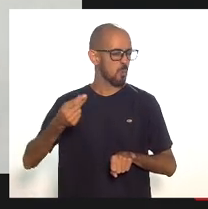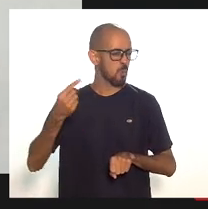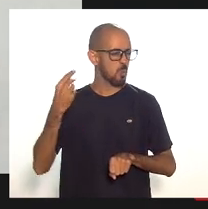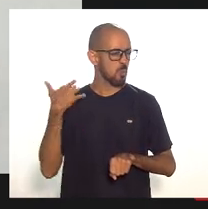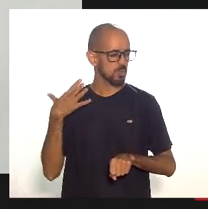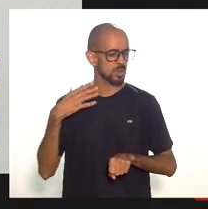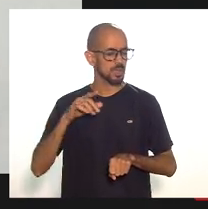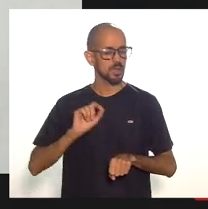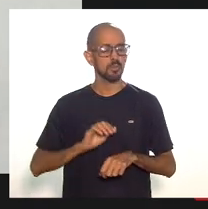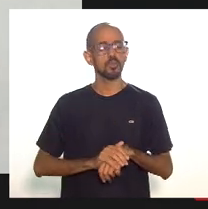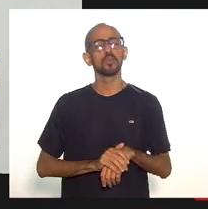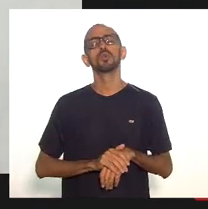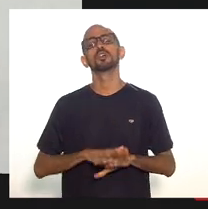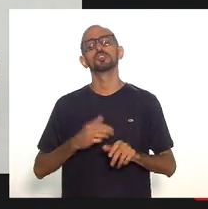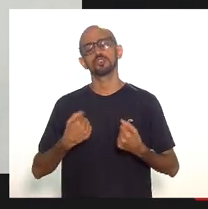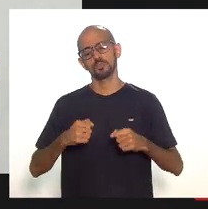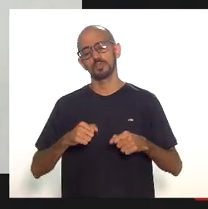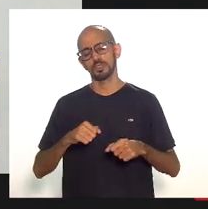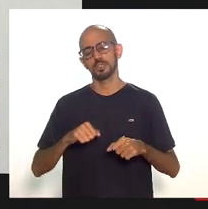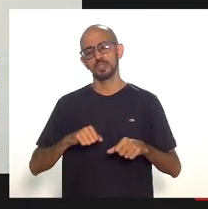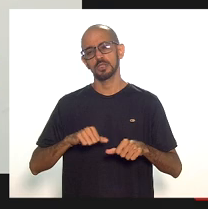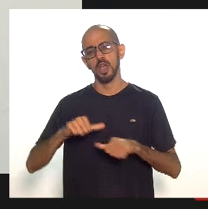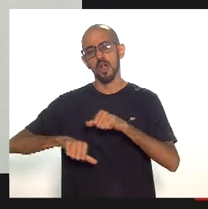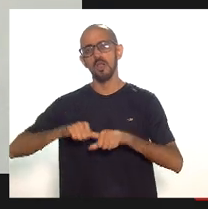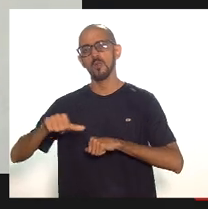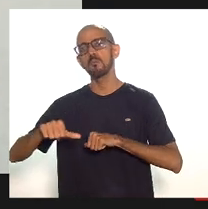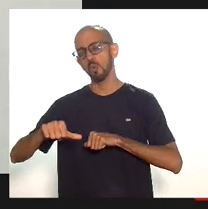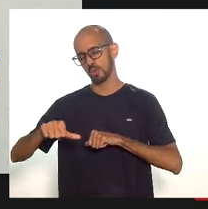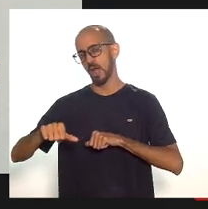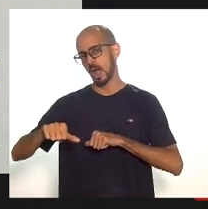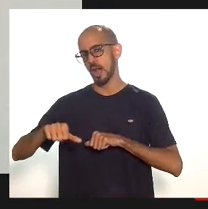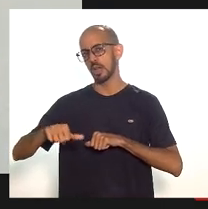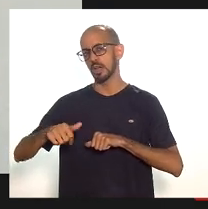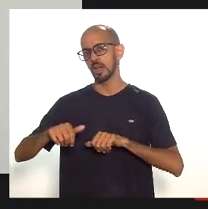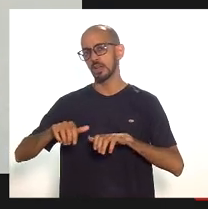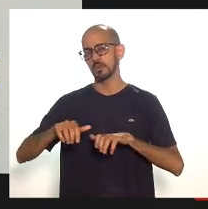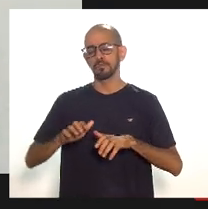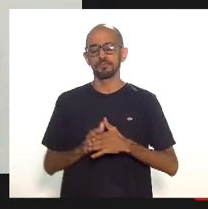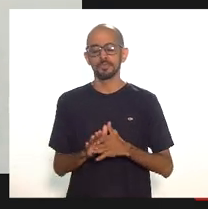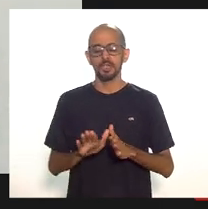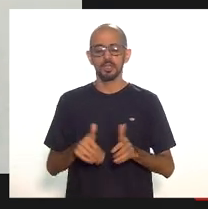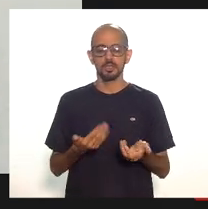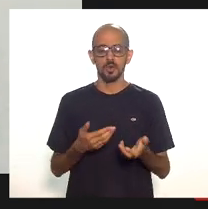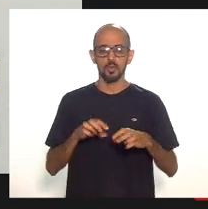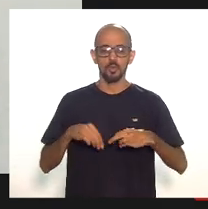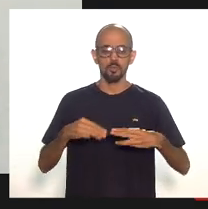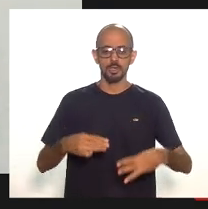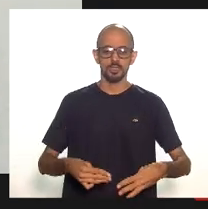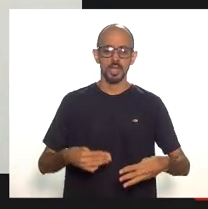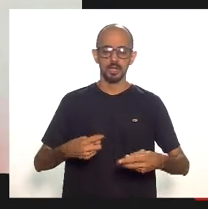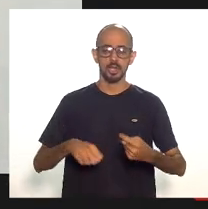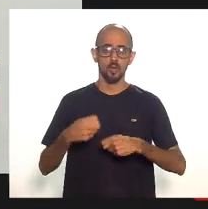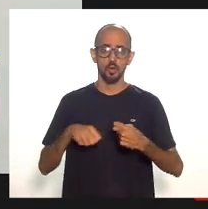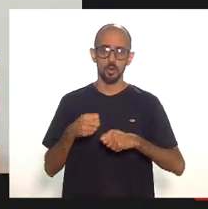precisa reverter isso, né? A gente precisa de medidas imediatas, né, que o Ministério da Economia